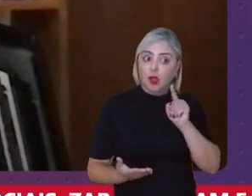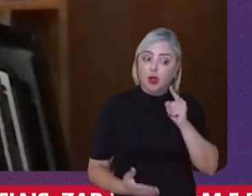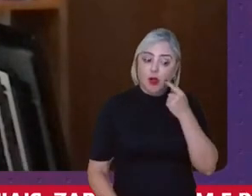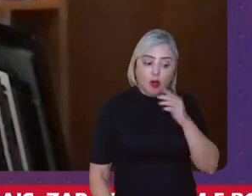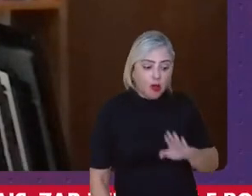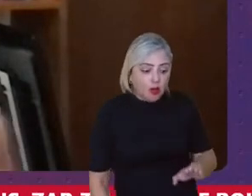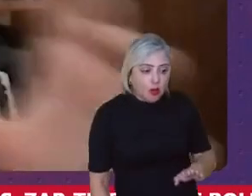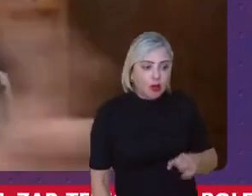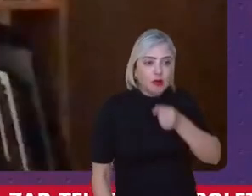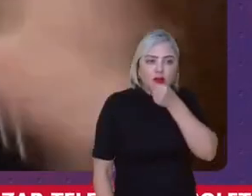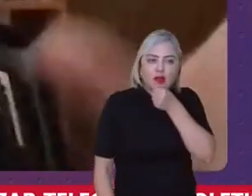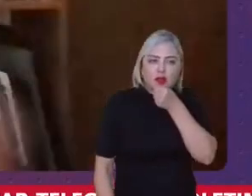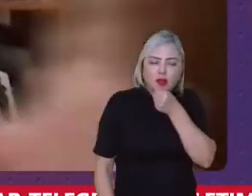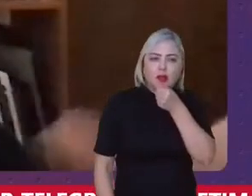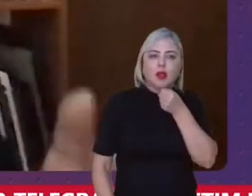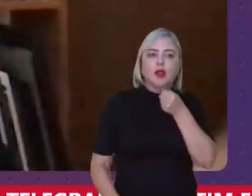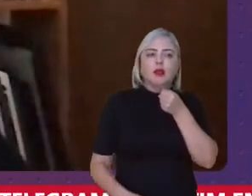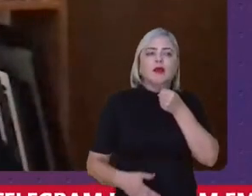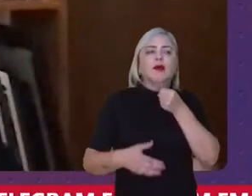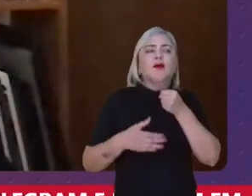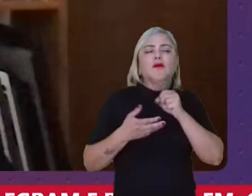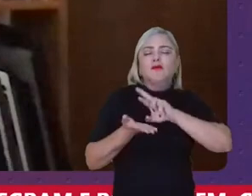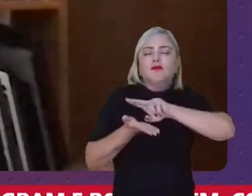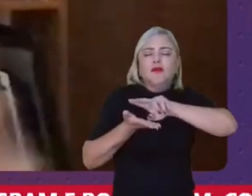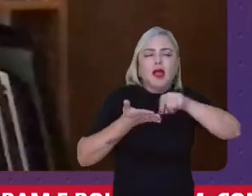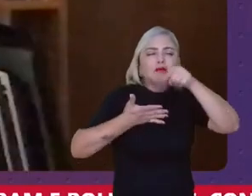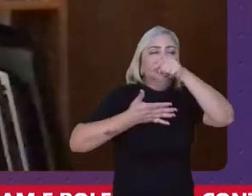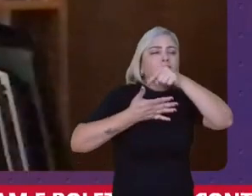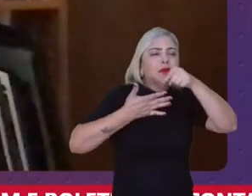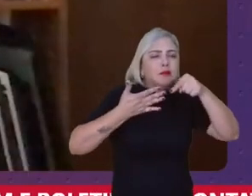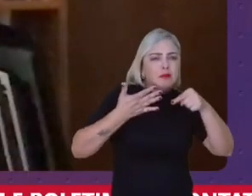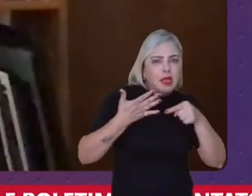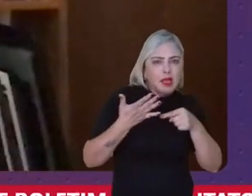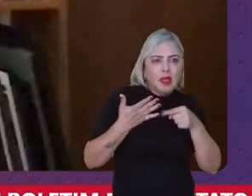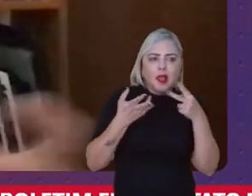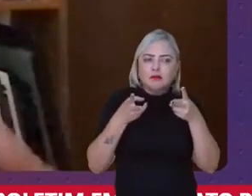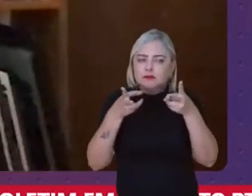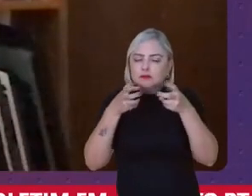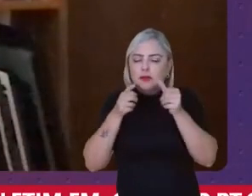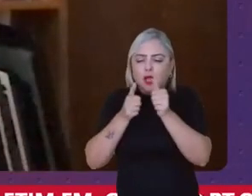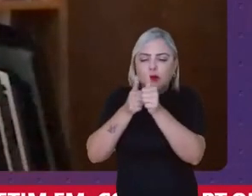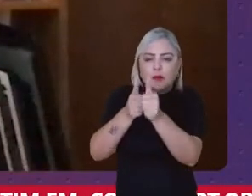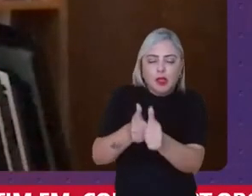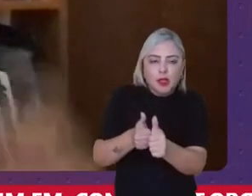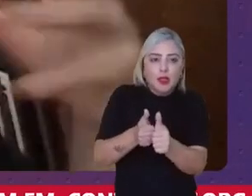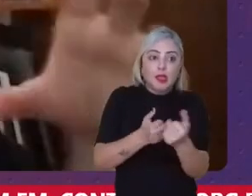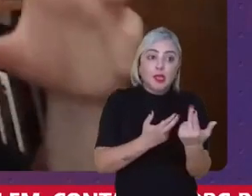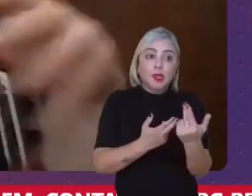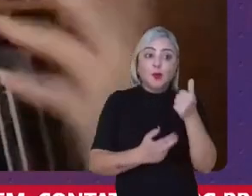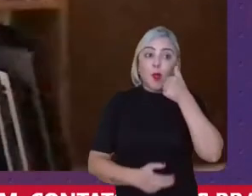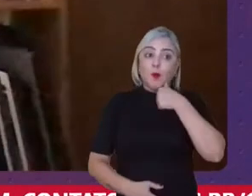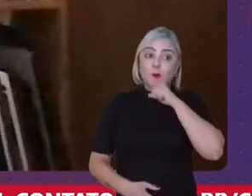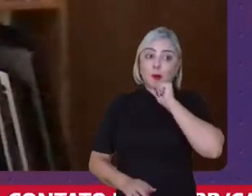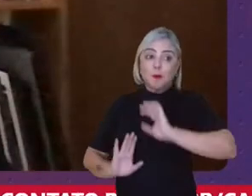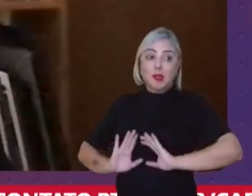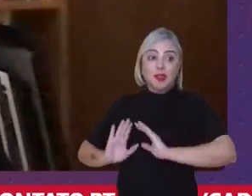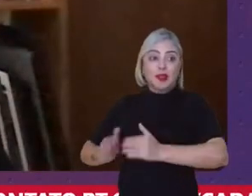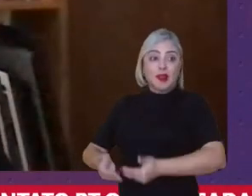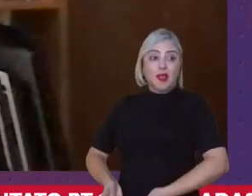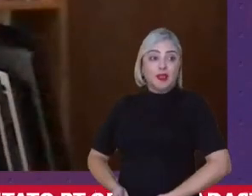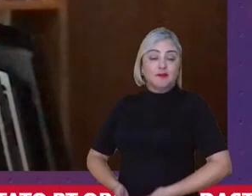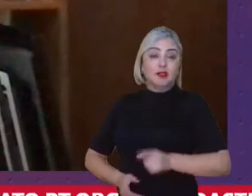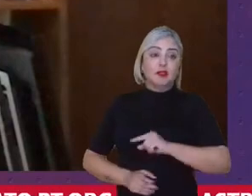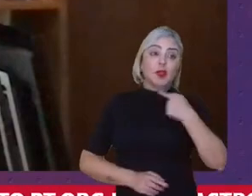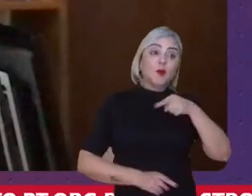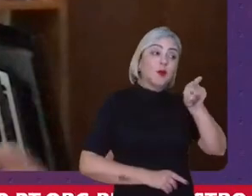está tossindo. Então, um conjunto de questões passam a ser acompanhadas, assim como na gestante. Só que quando essa criança vai